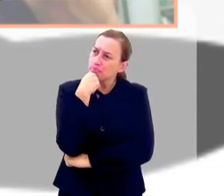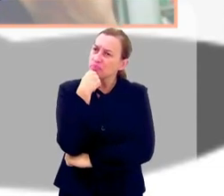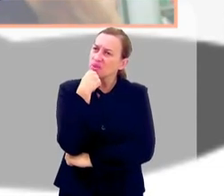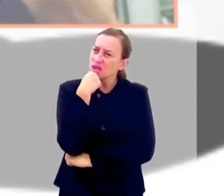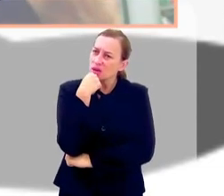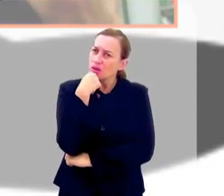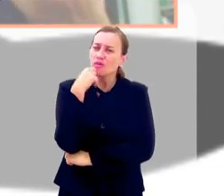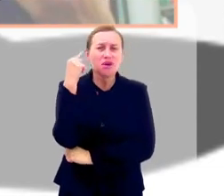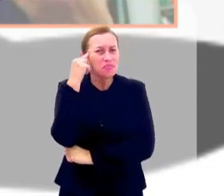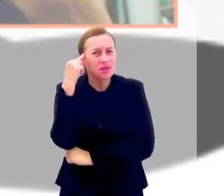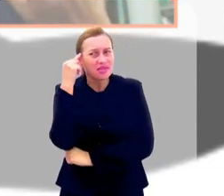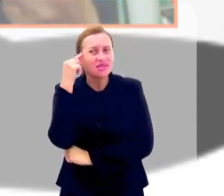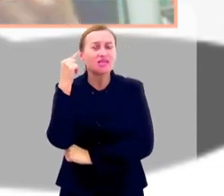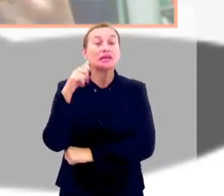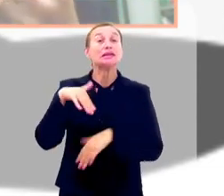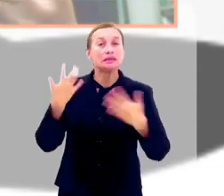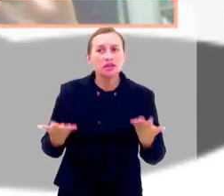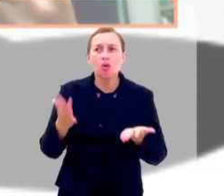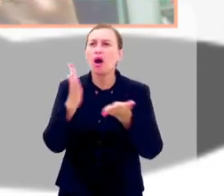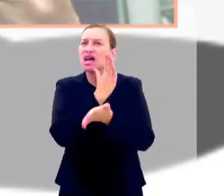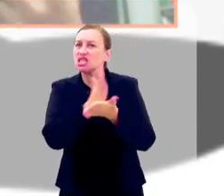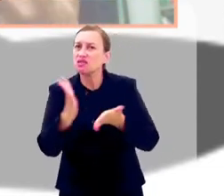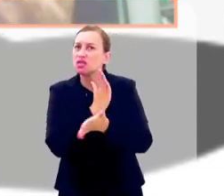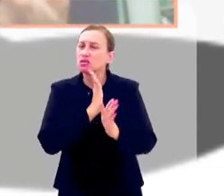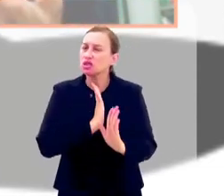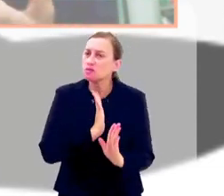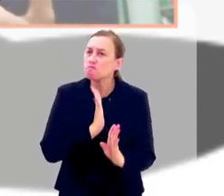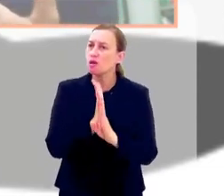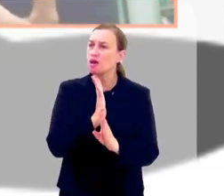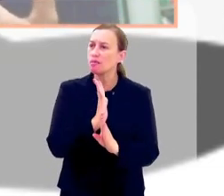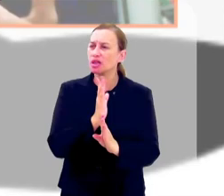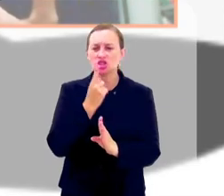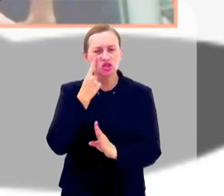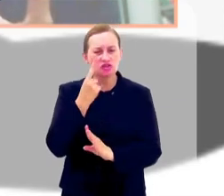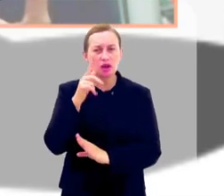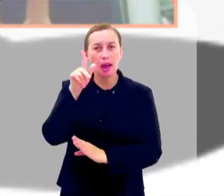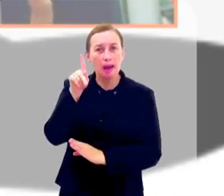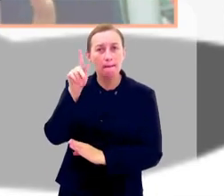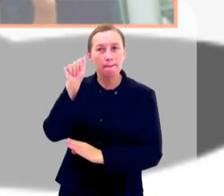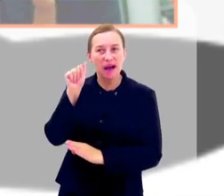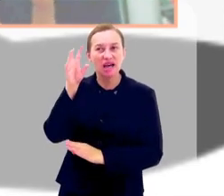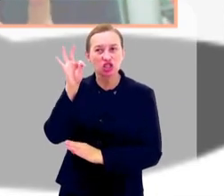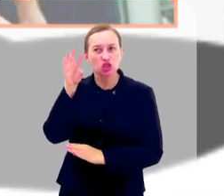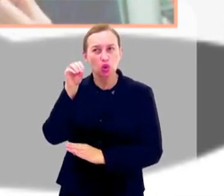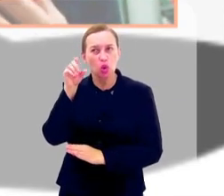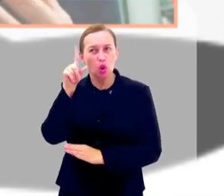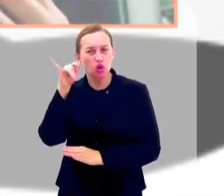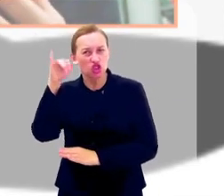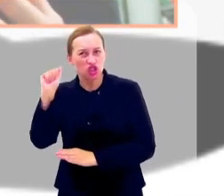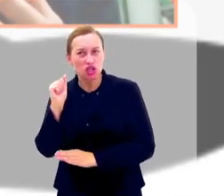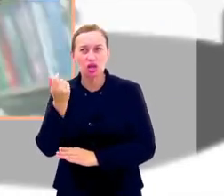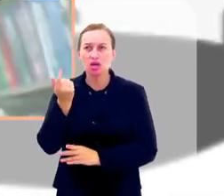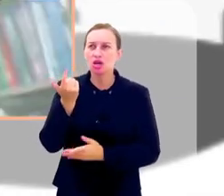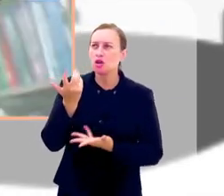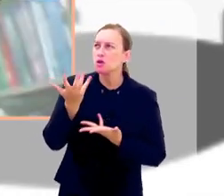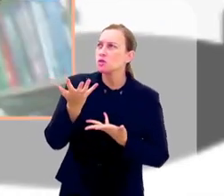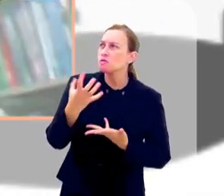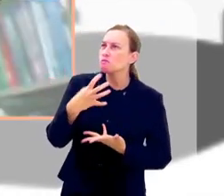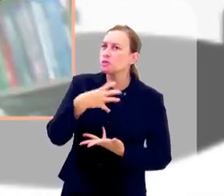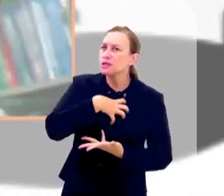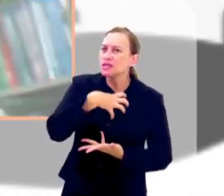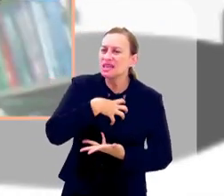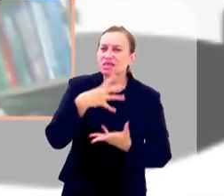um jeito. Então, às vezes, quando a gente se depara com uma patologia, com uma